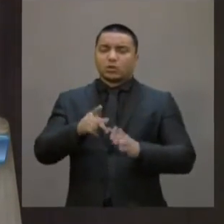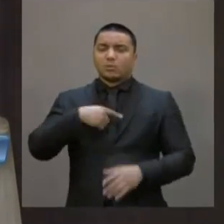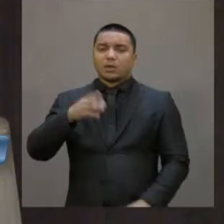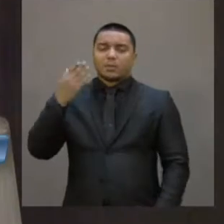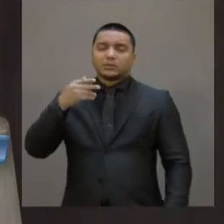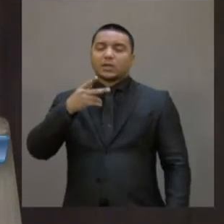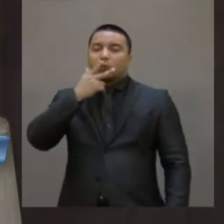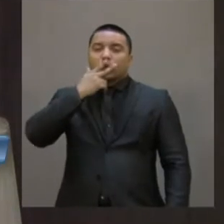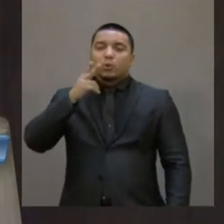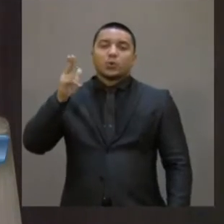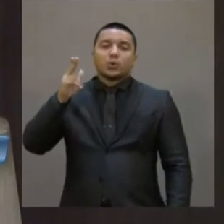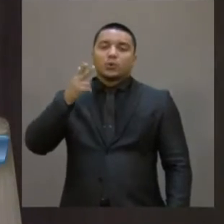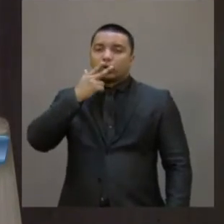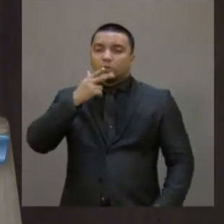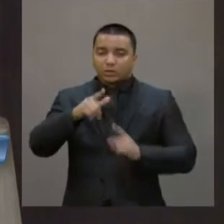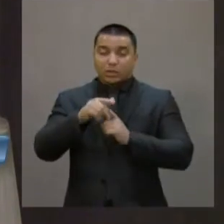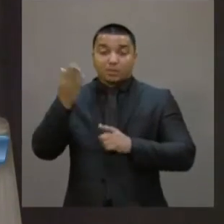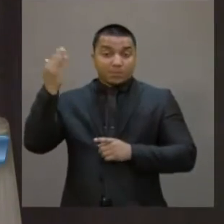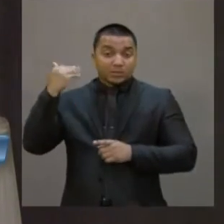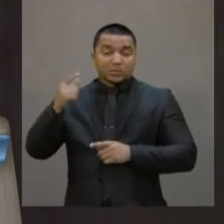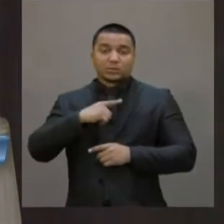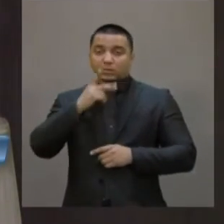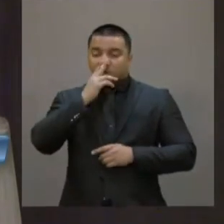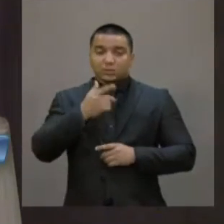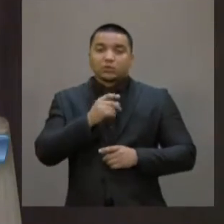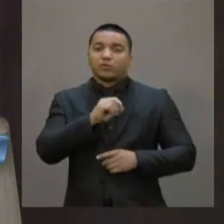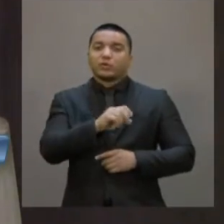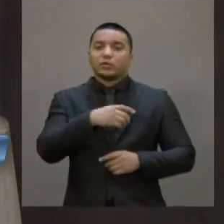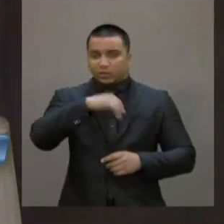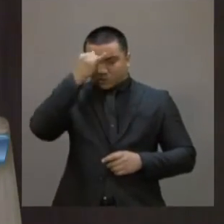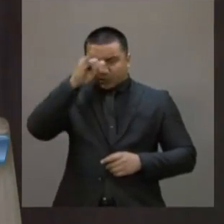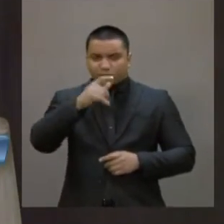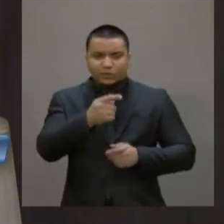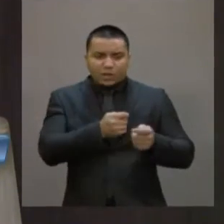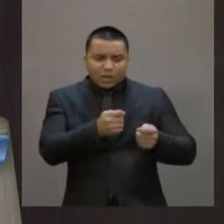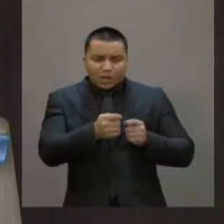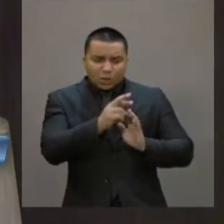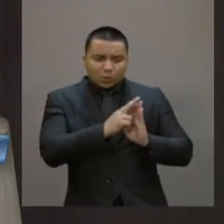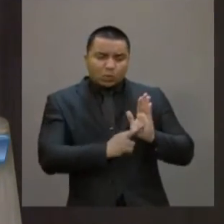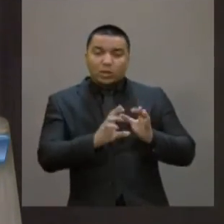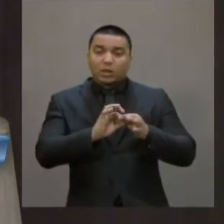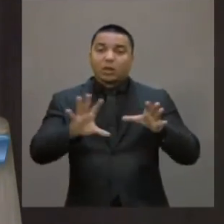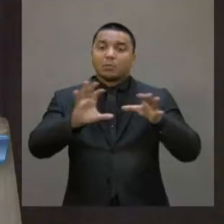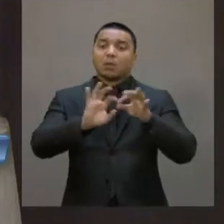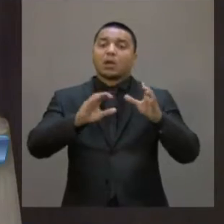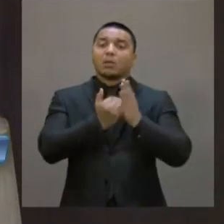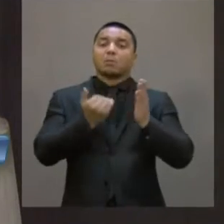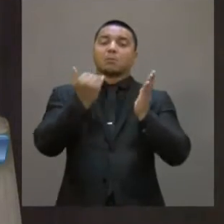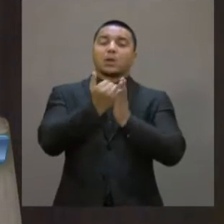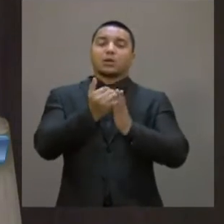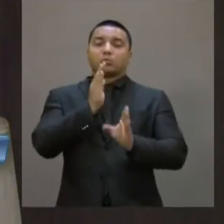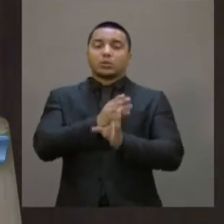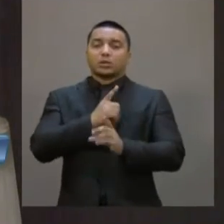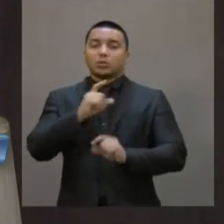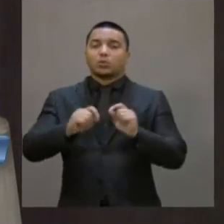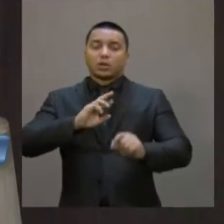tabagista na década de 70, a pressão do agronegócio é para não ter regulação, para liberar mais, porque veja, o compromisso do